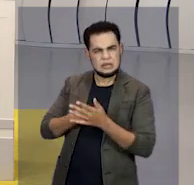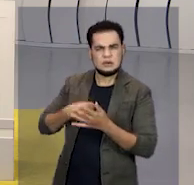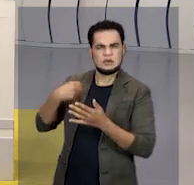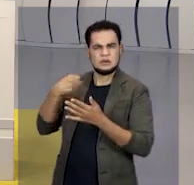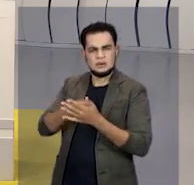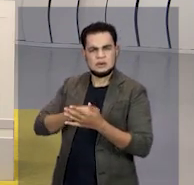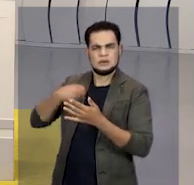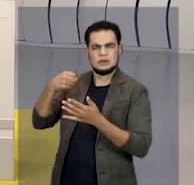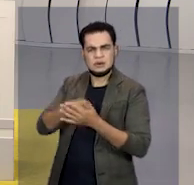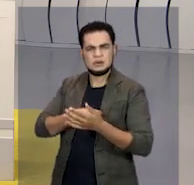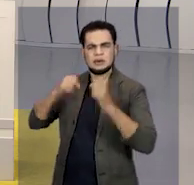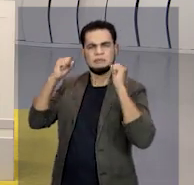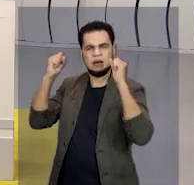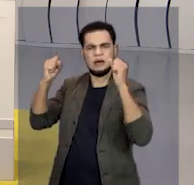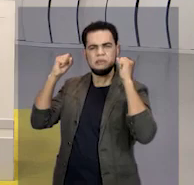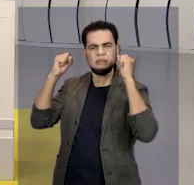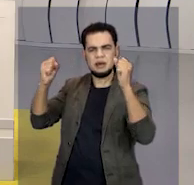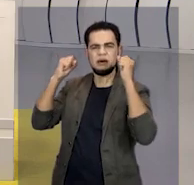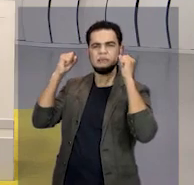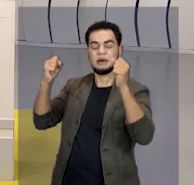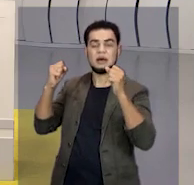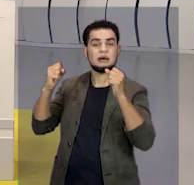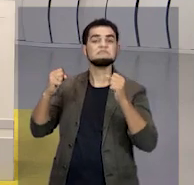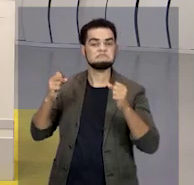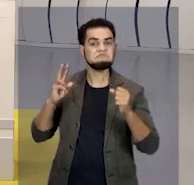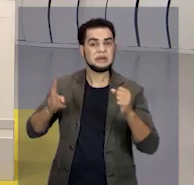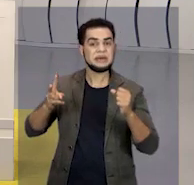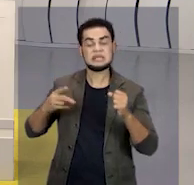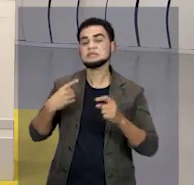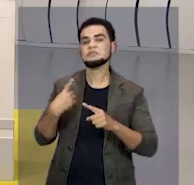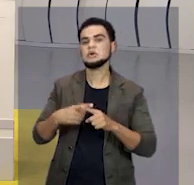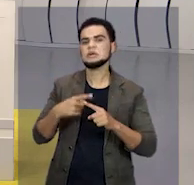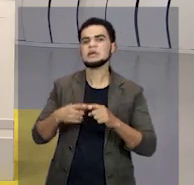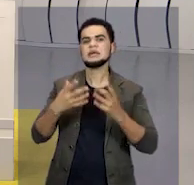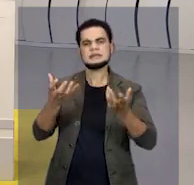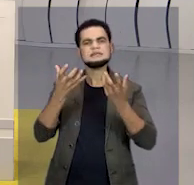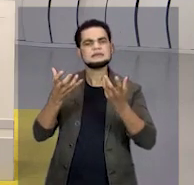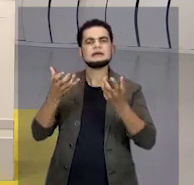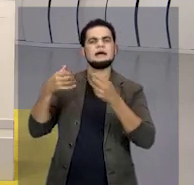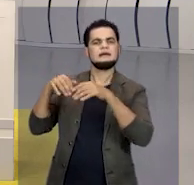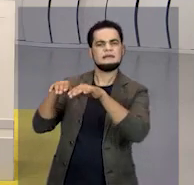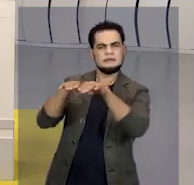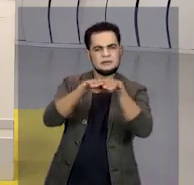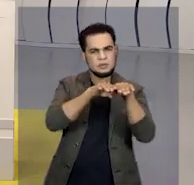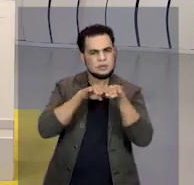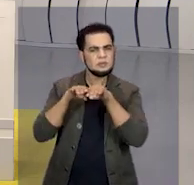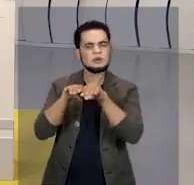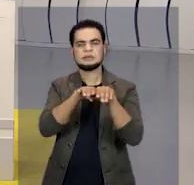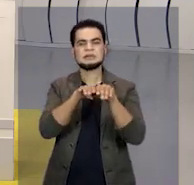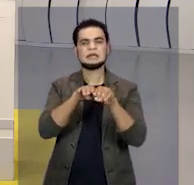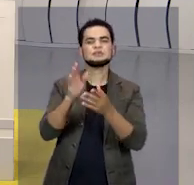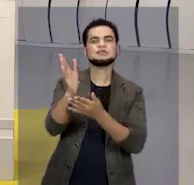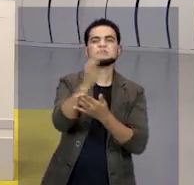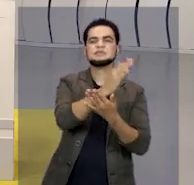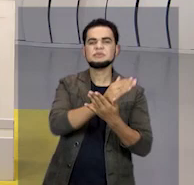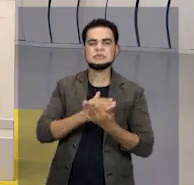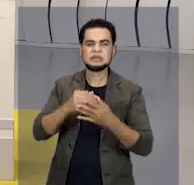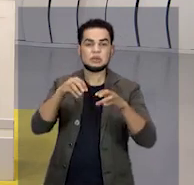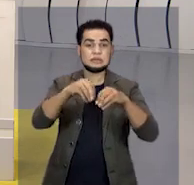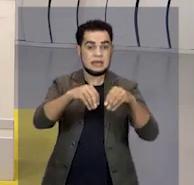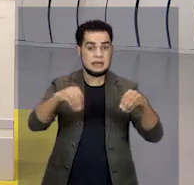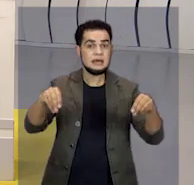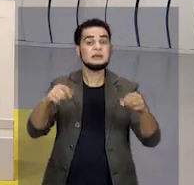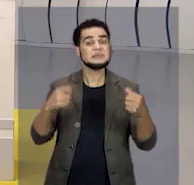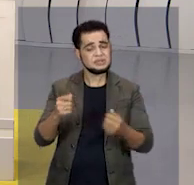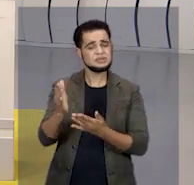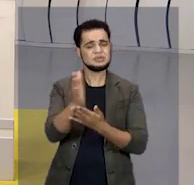eles permanece ao longo do tempo para buscar de uma forma mais igualitária possível uma distribuição da terra, que eles